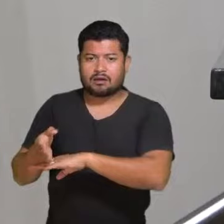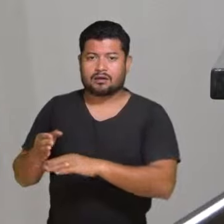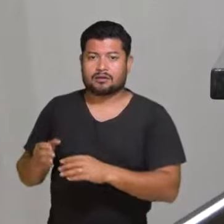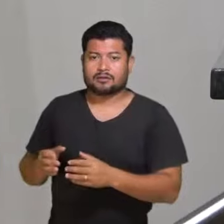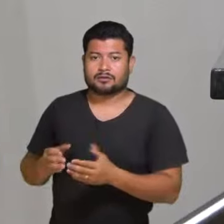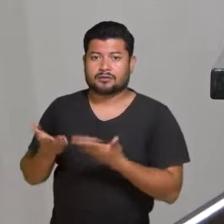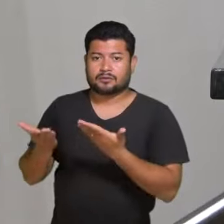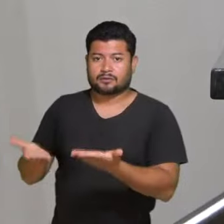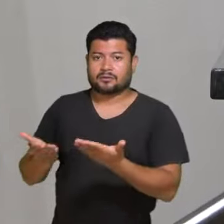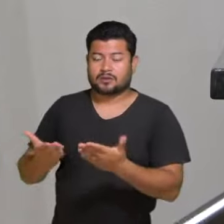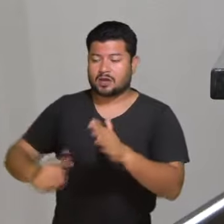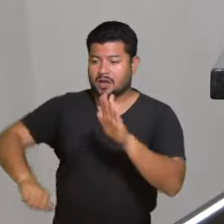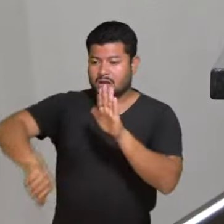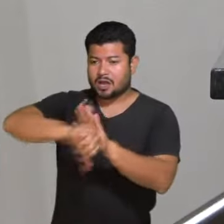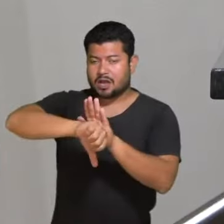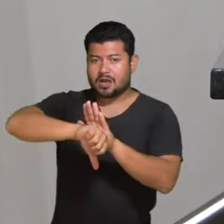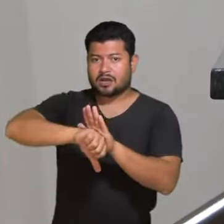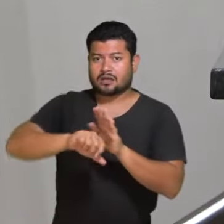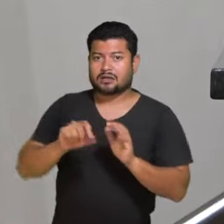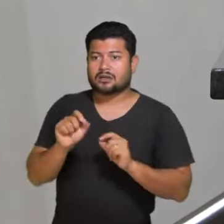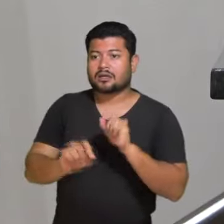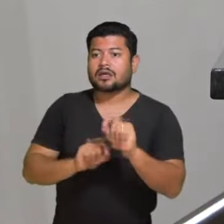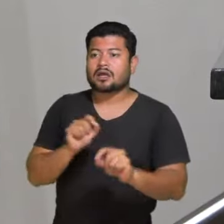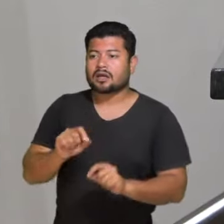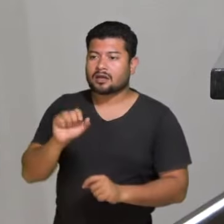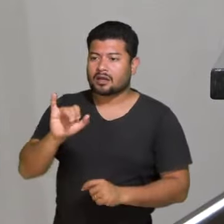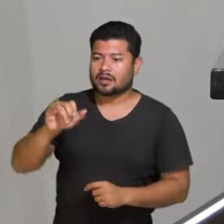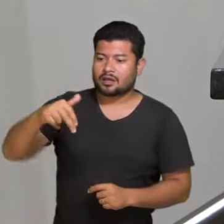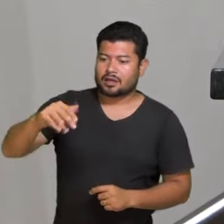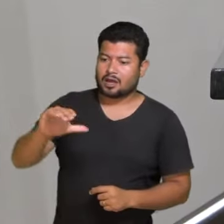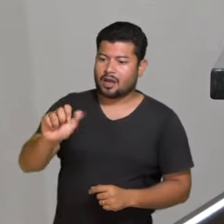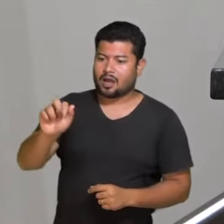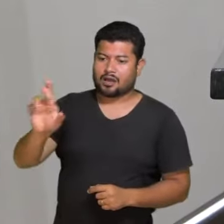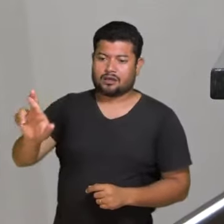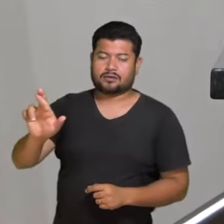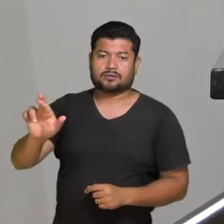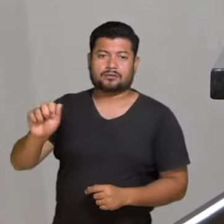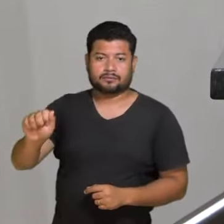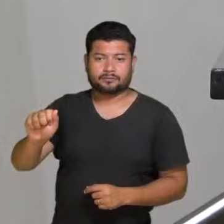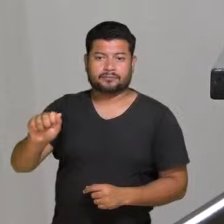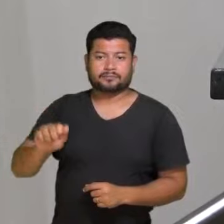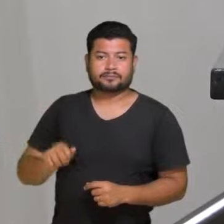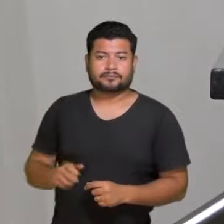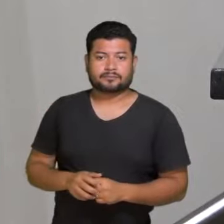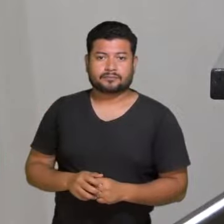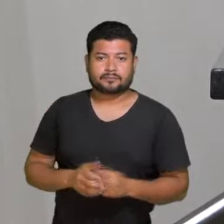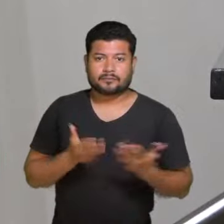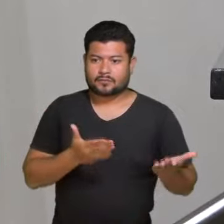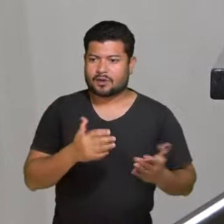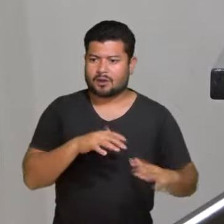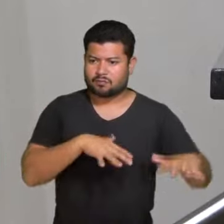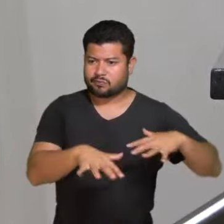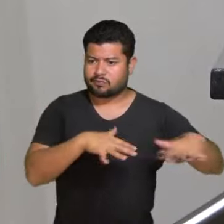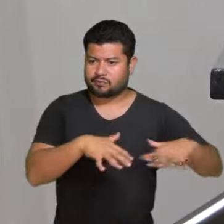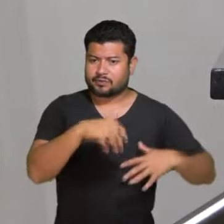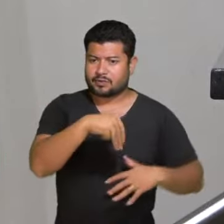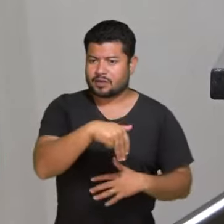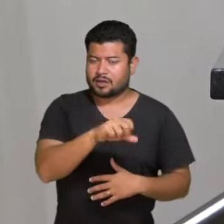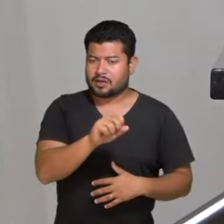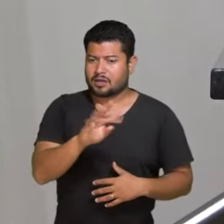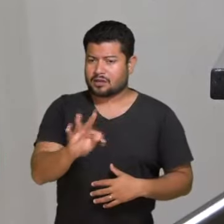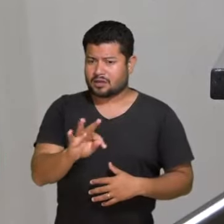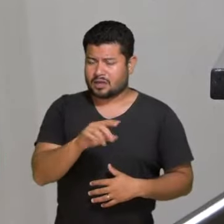comete crimes é o ICRA. Então, o MST não é o responsável por desapropriação de